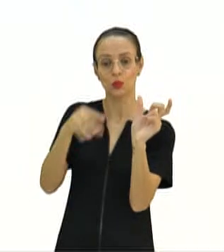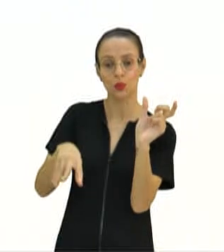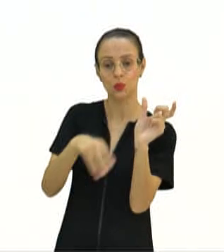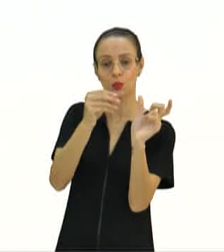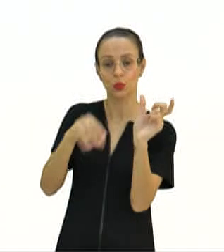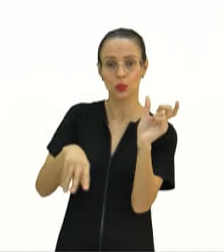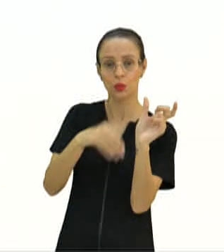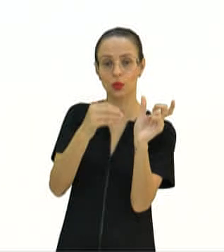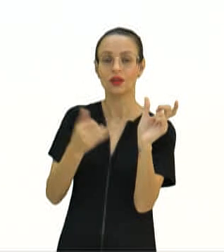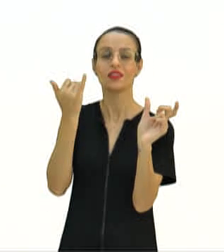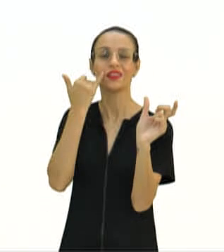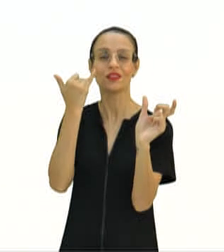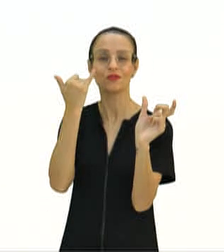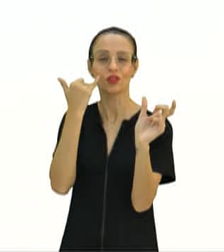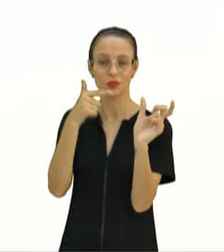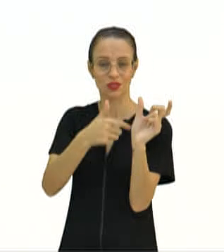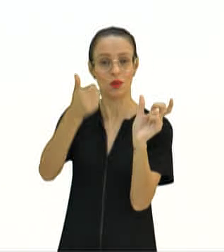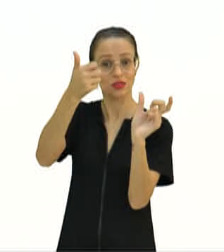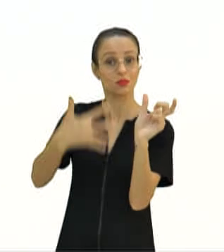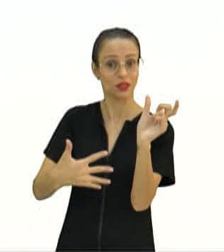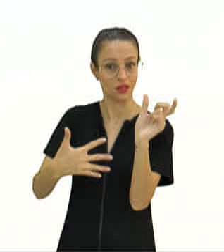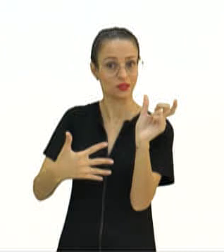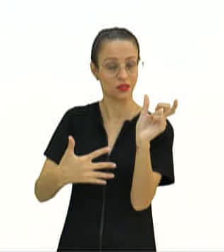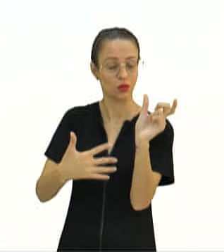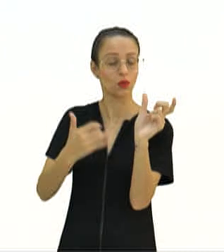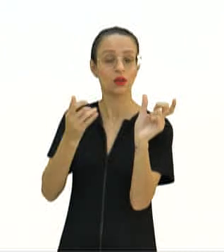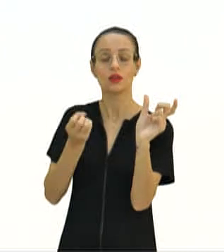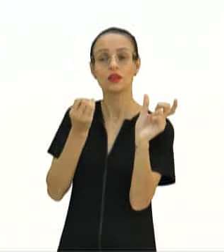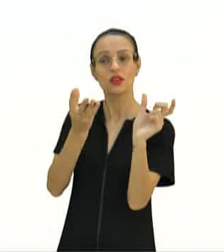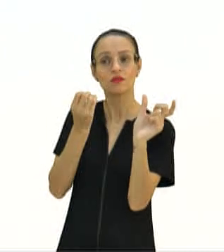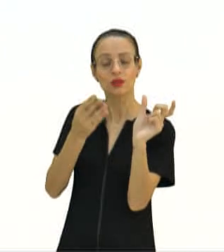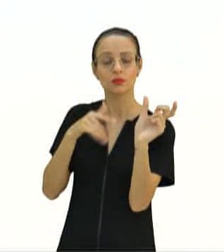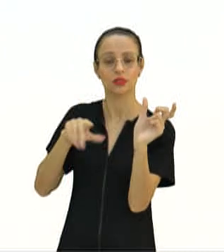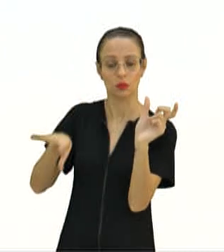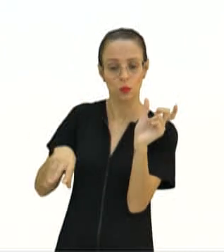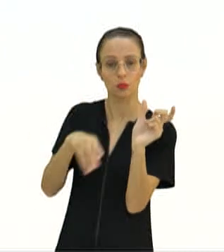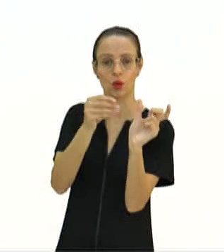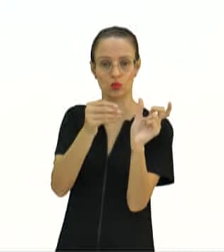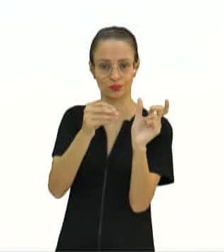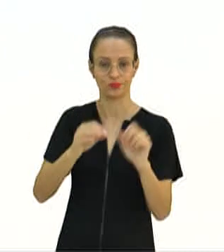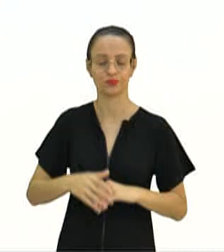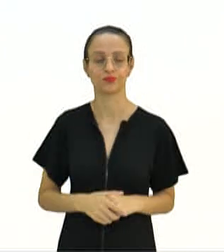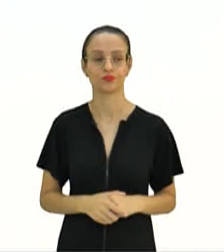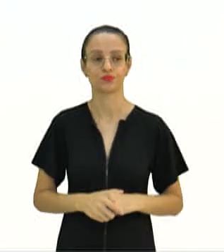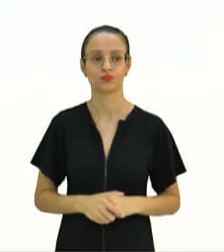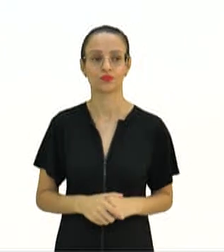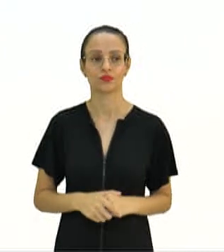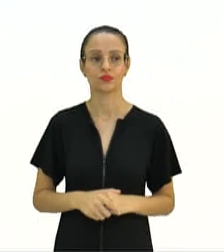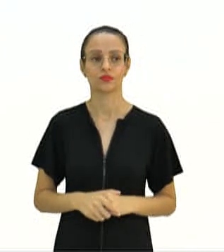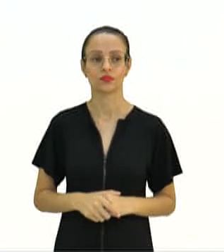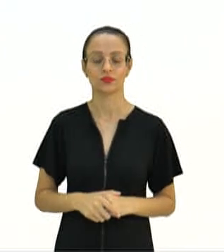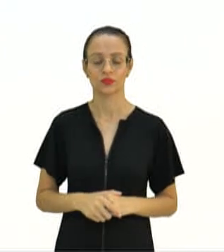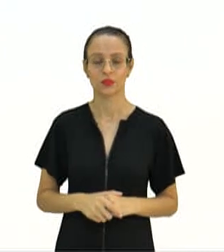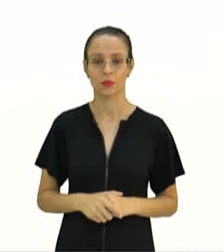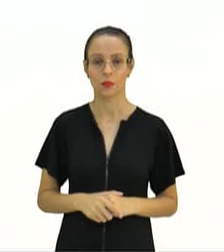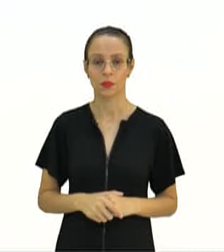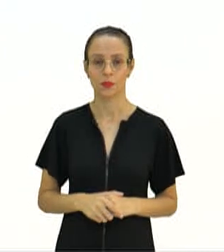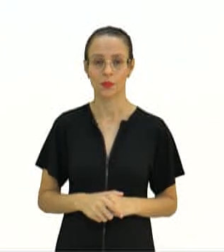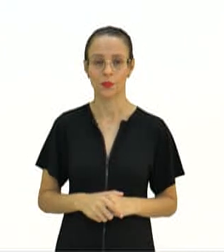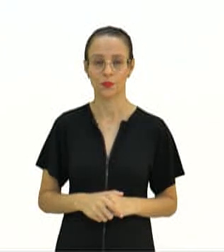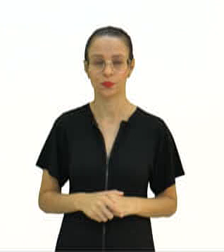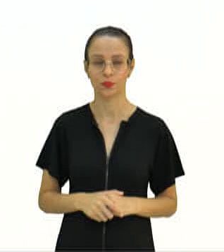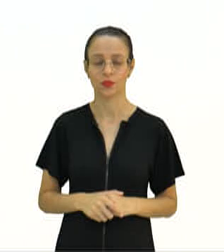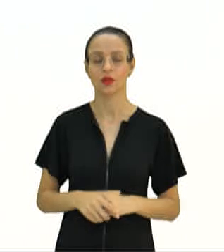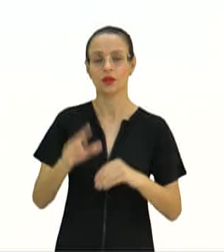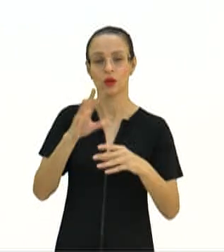Nós temos aqui o aposto é uma explicação, uma informação a mais do que está sendo tratado. Complemento nominal é